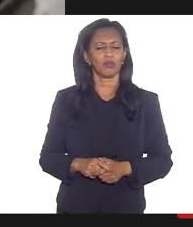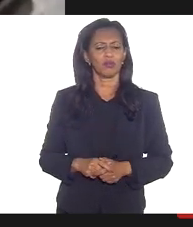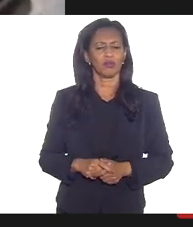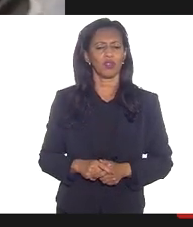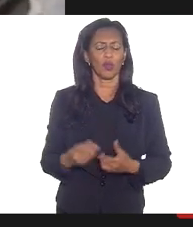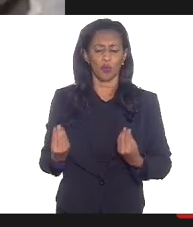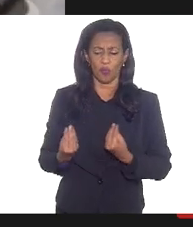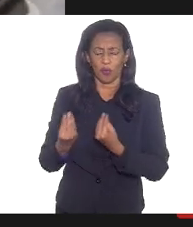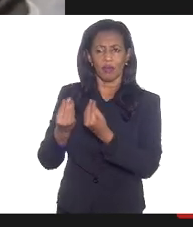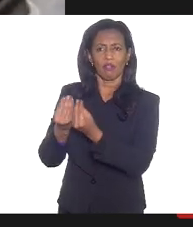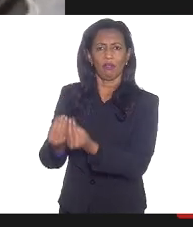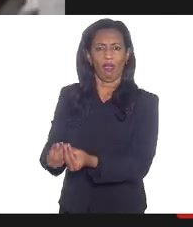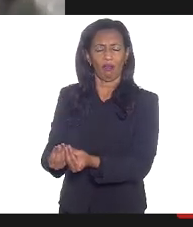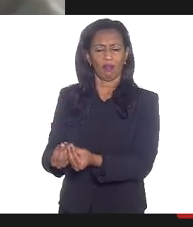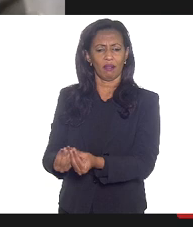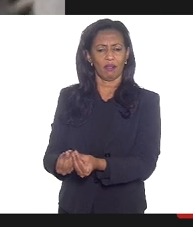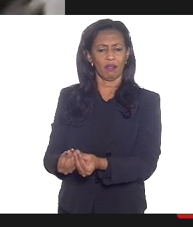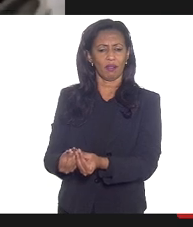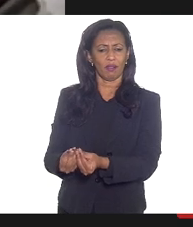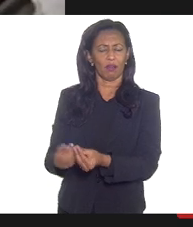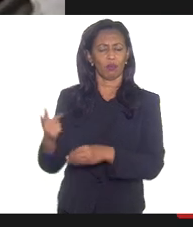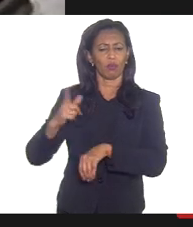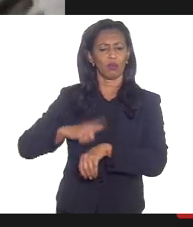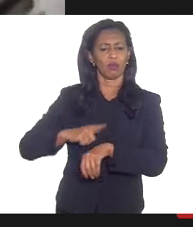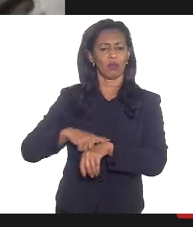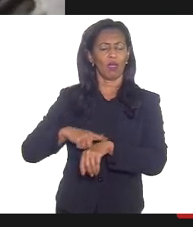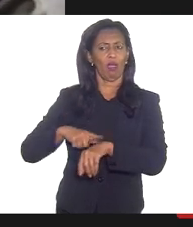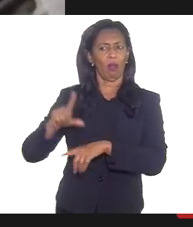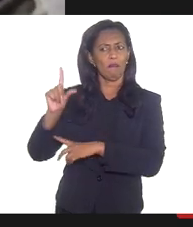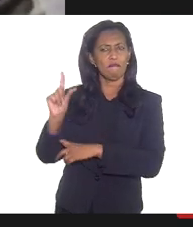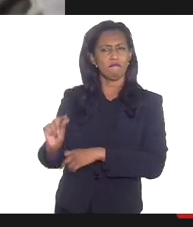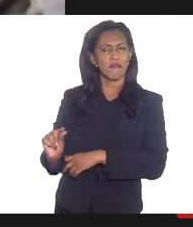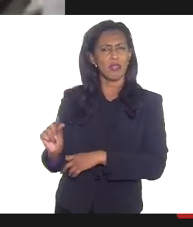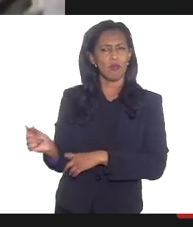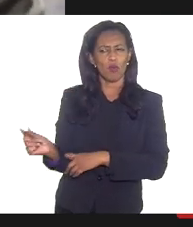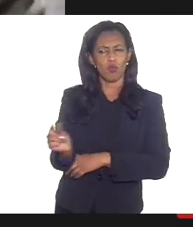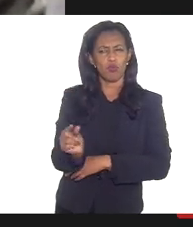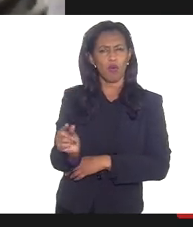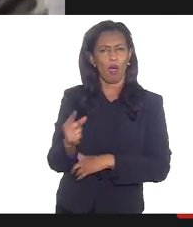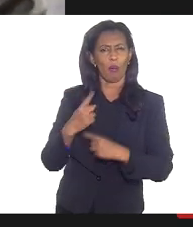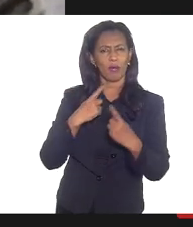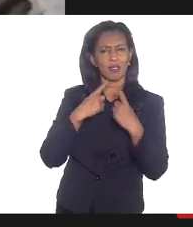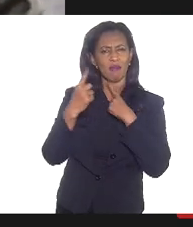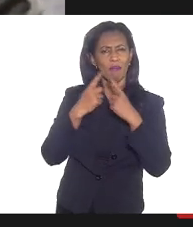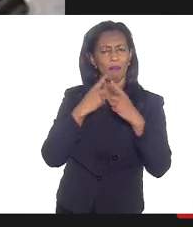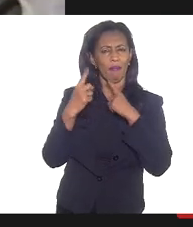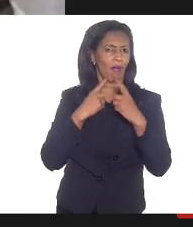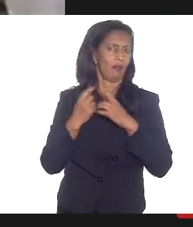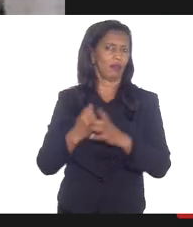foi dada, né, no caso, um tempo muito mínimo para esse debate,